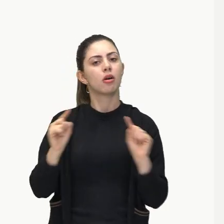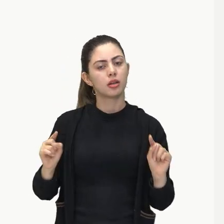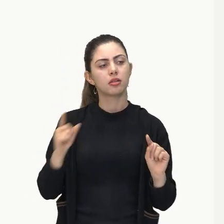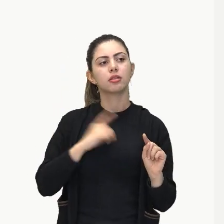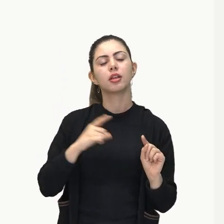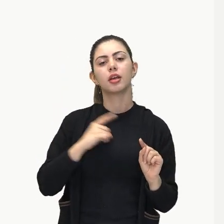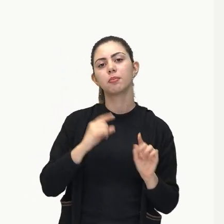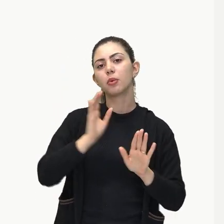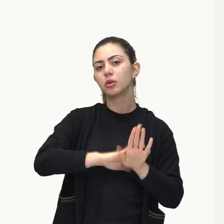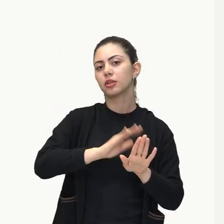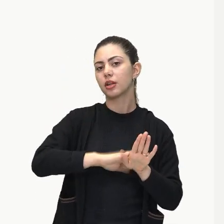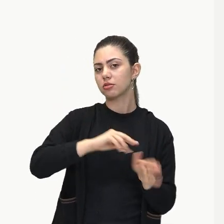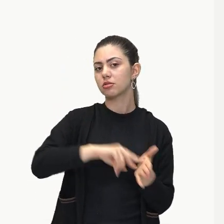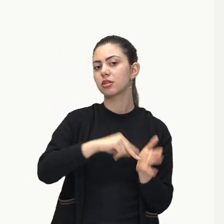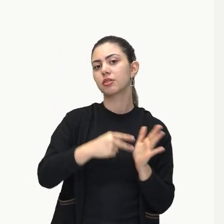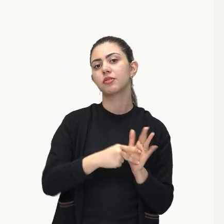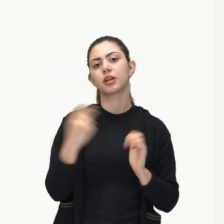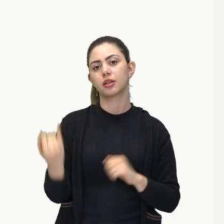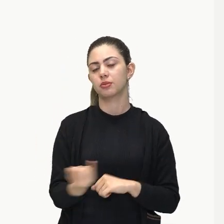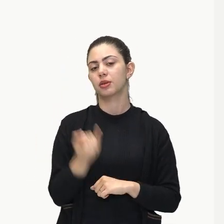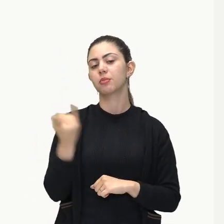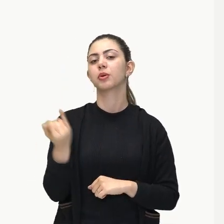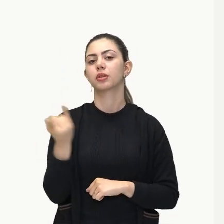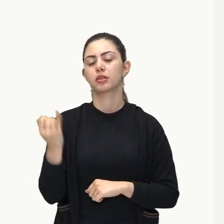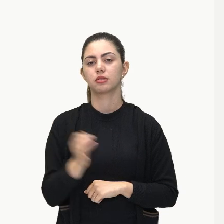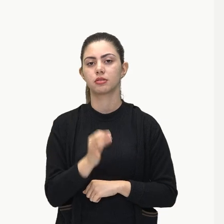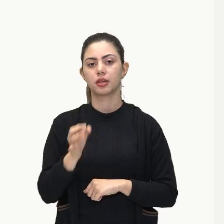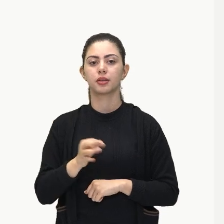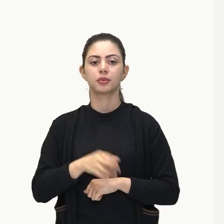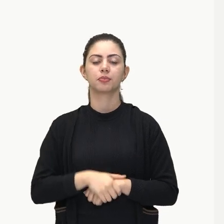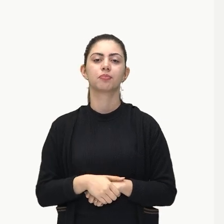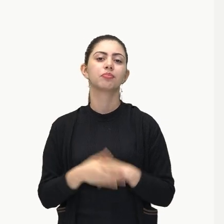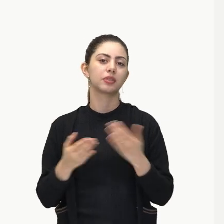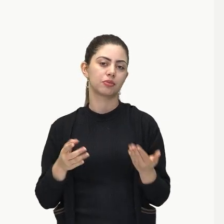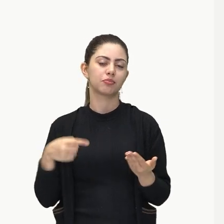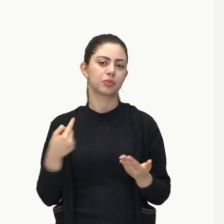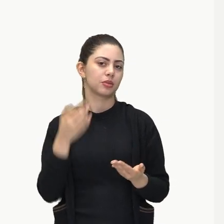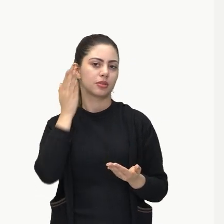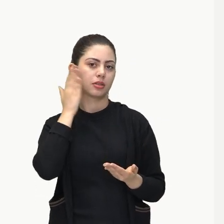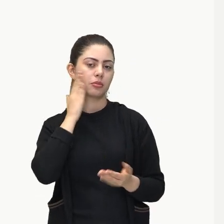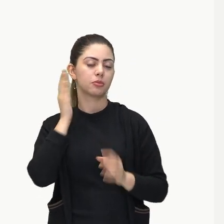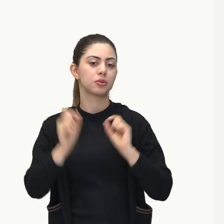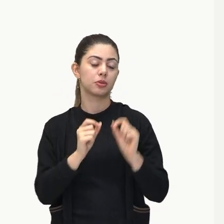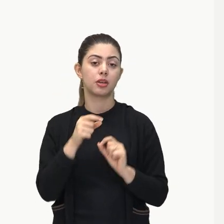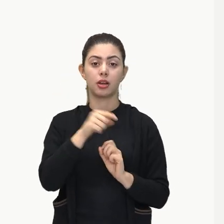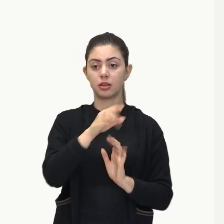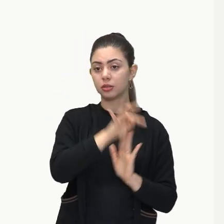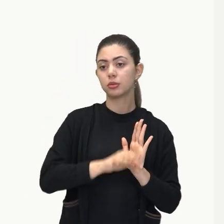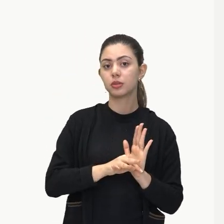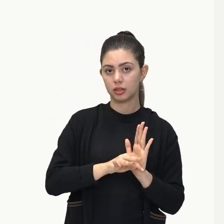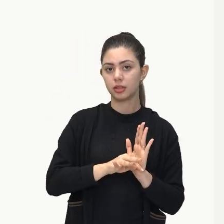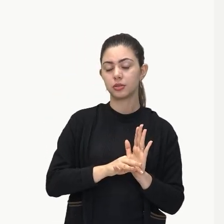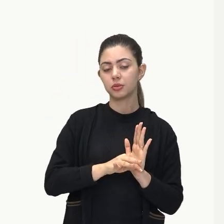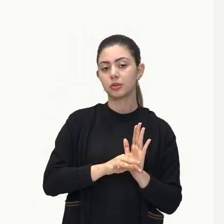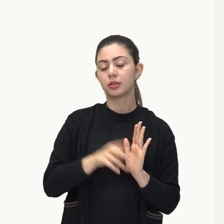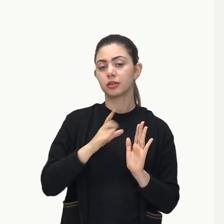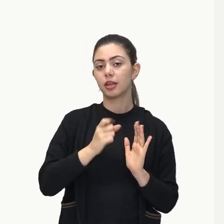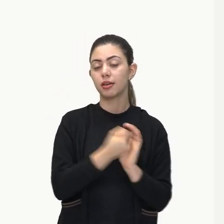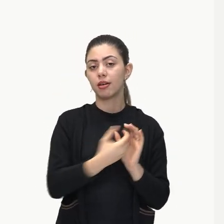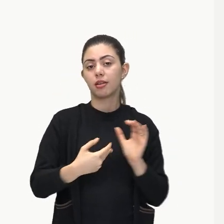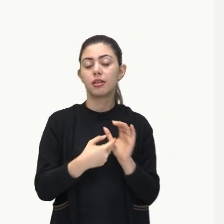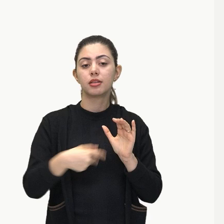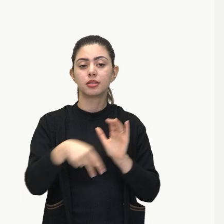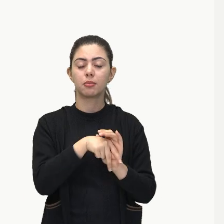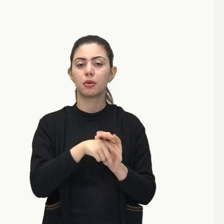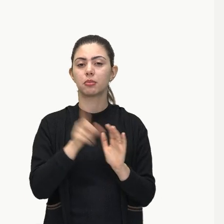gente possa encontrar aspectos marcantes. Na verdade, principalmente nesse texto aqui, a gente tem elementos que, à